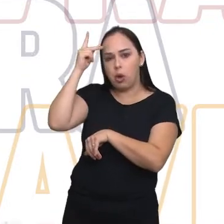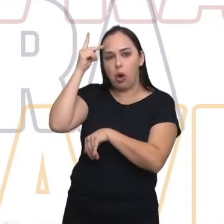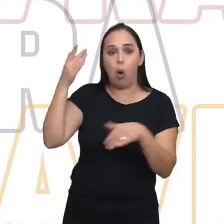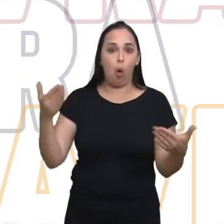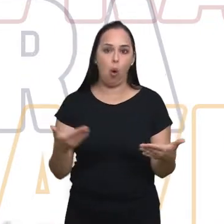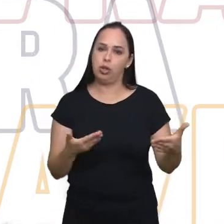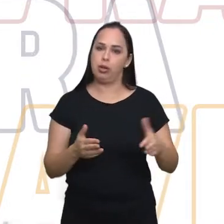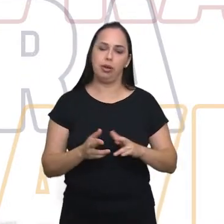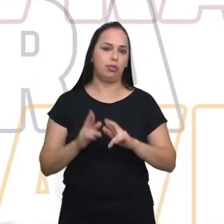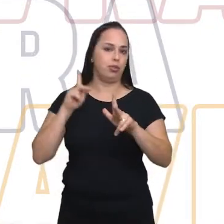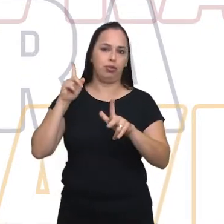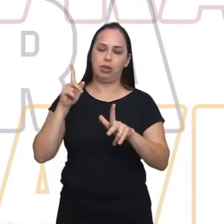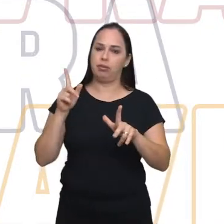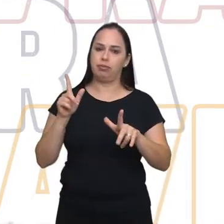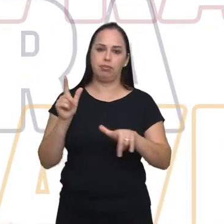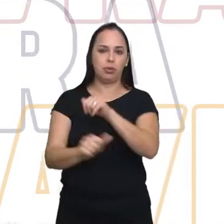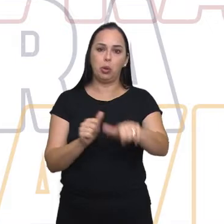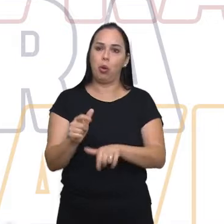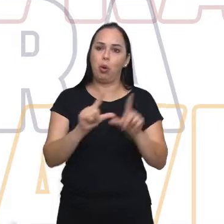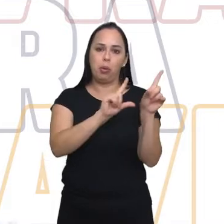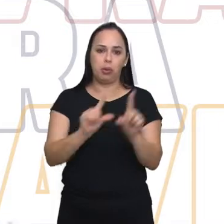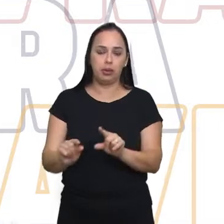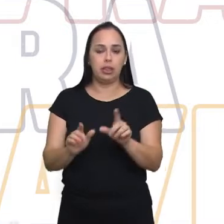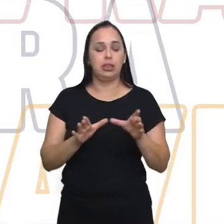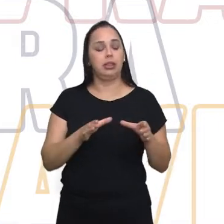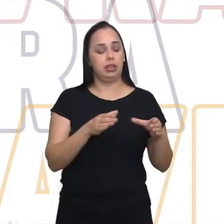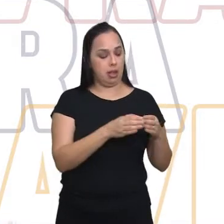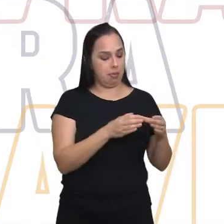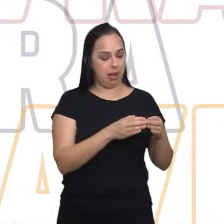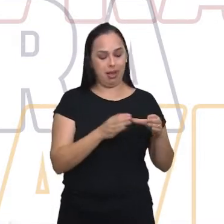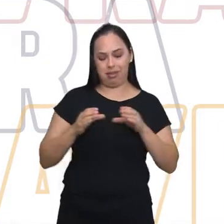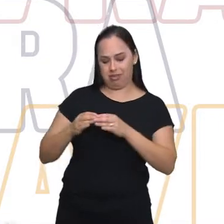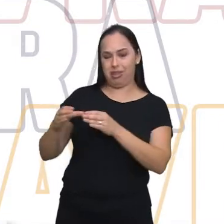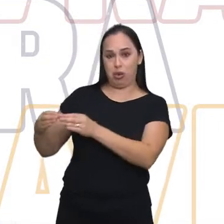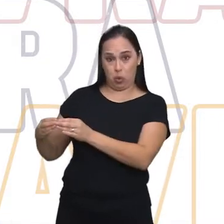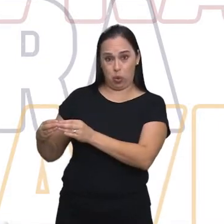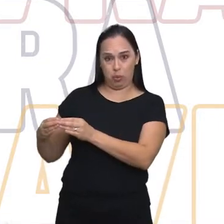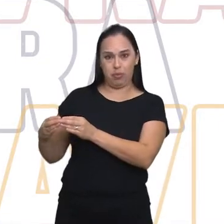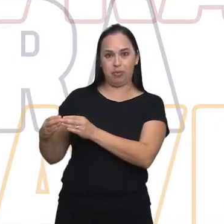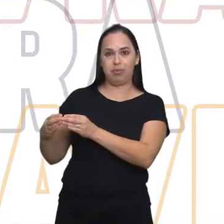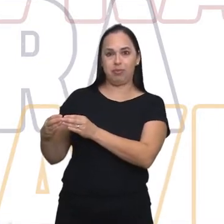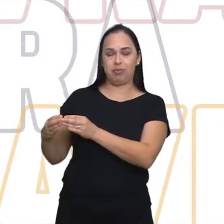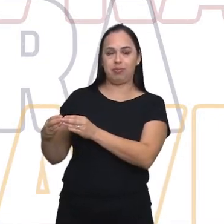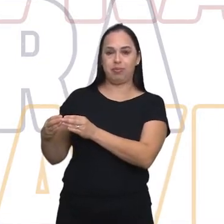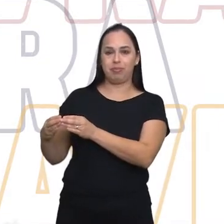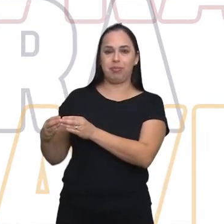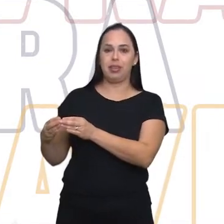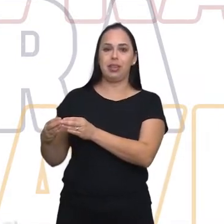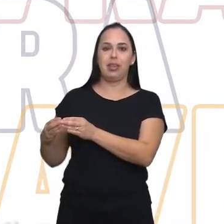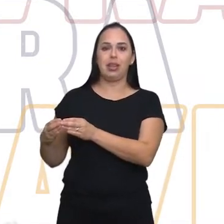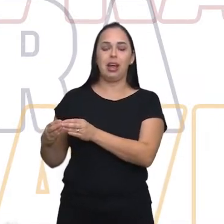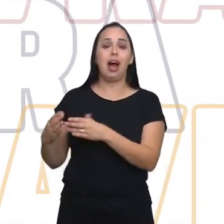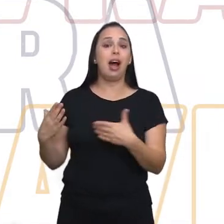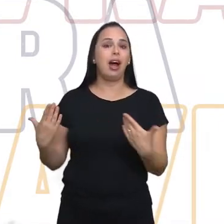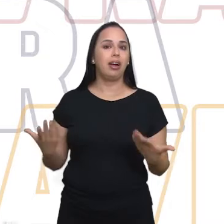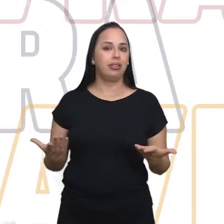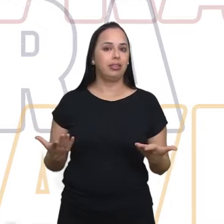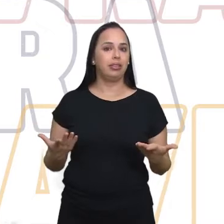hoje a gente já não consegue. Esses grupos femininos que a gente tinha segunda, terça e quarta, nós